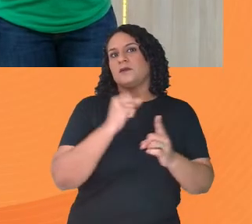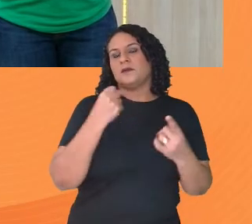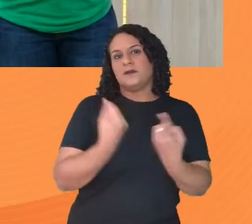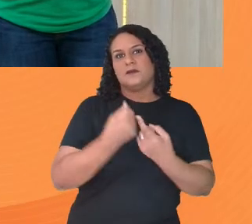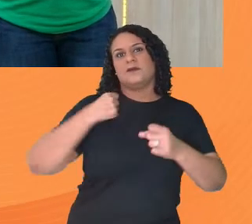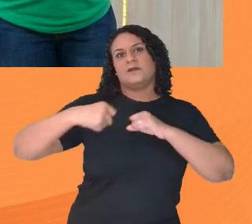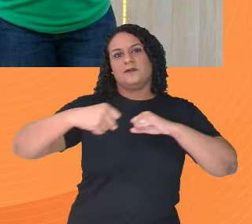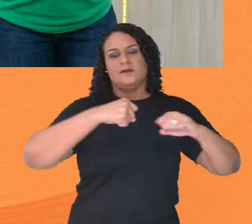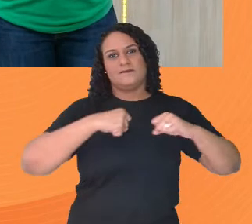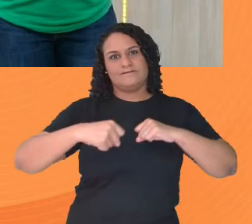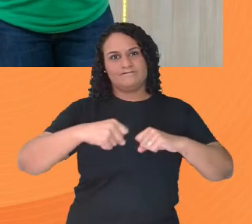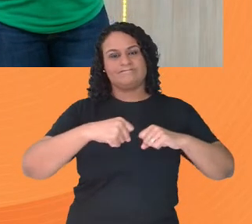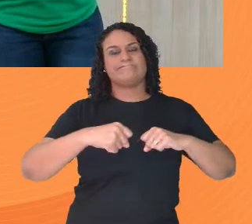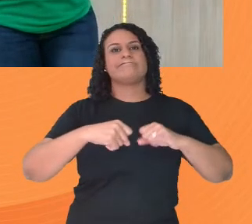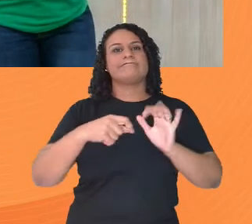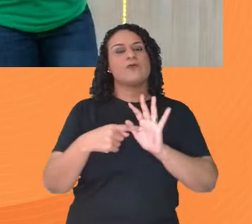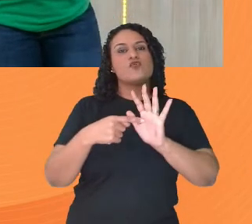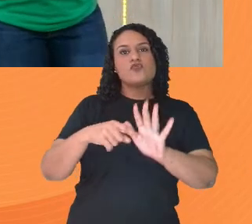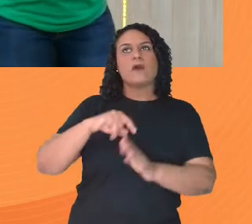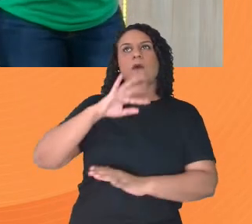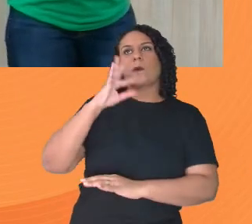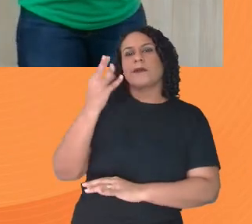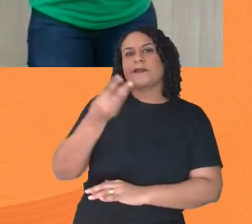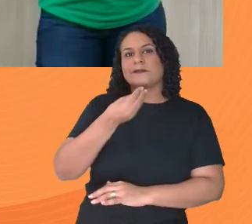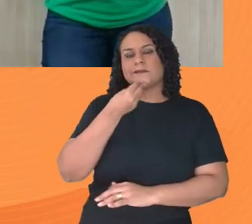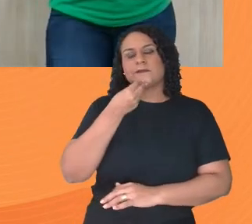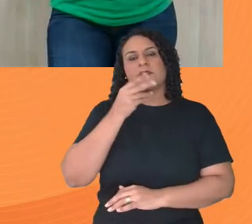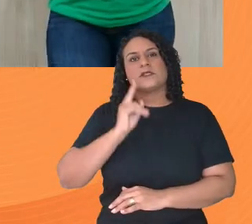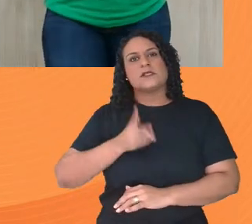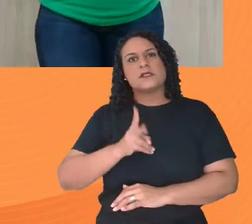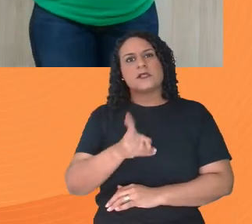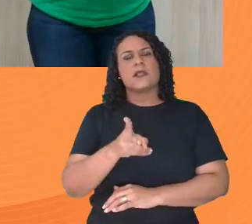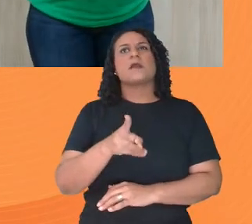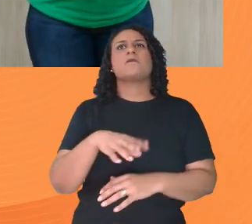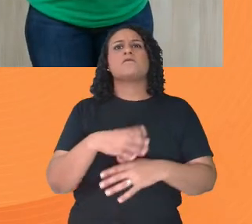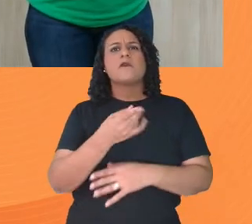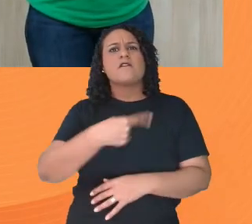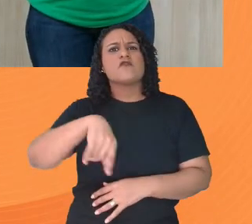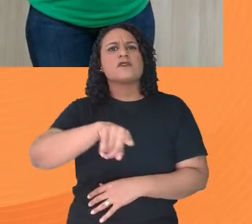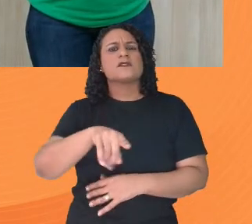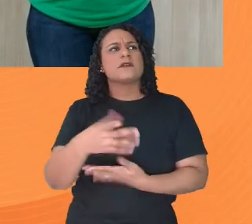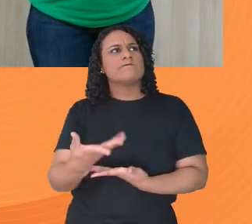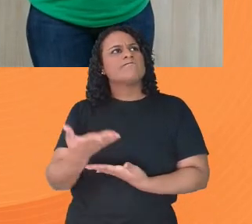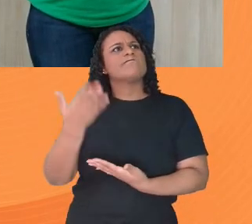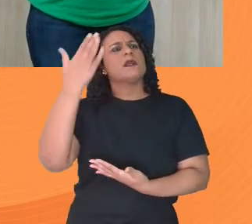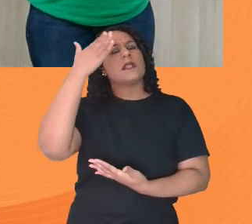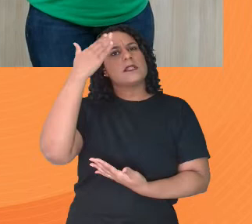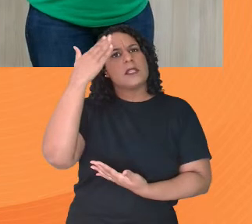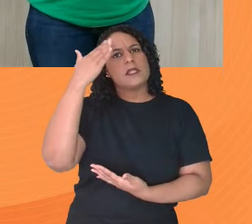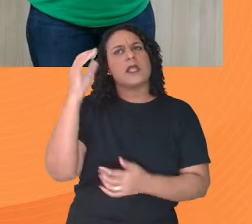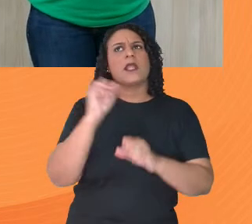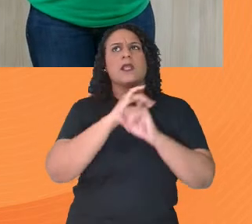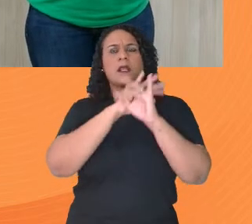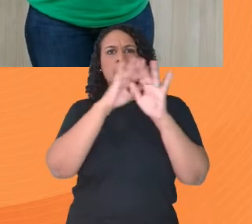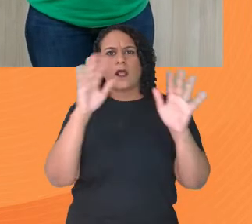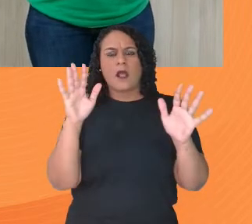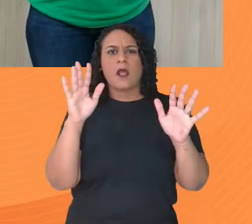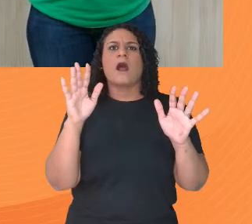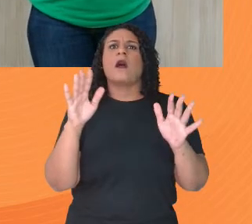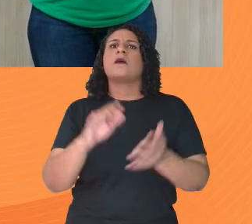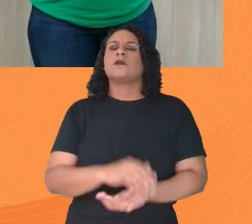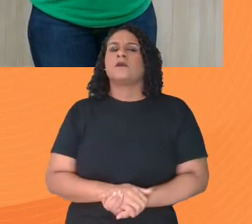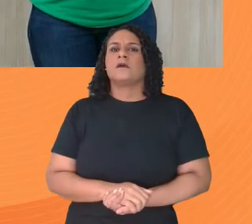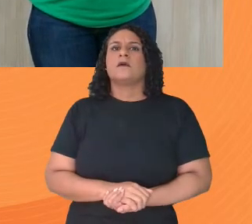debate, é trazer o conhecimento, é trazer sempre para formar você enquanto cidadão, para você formar a